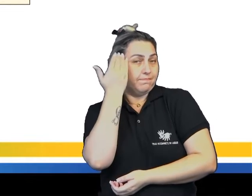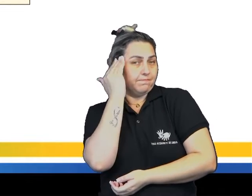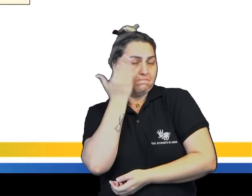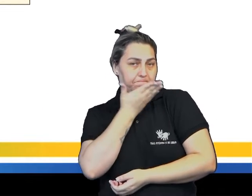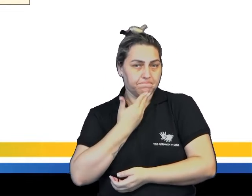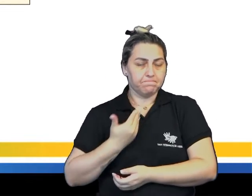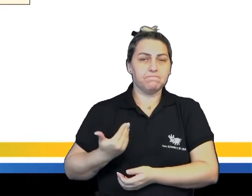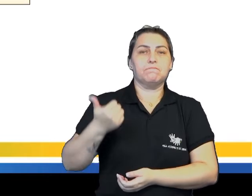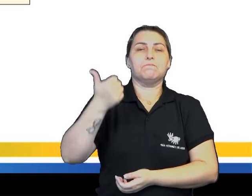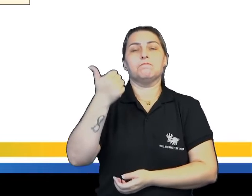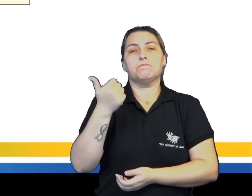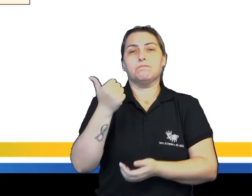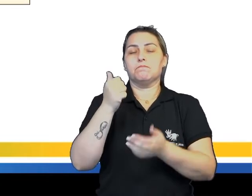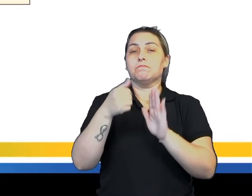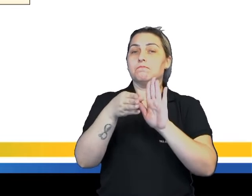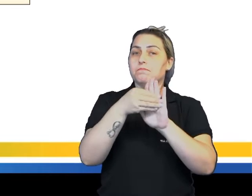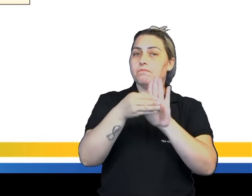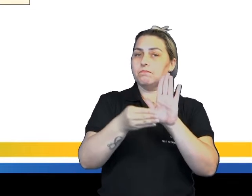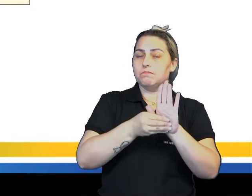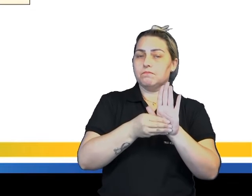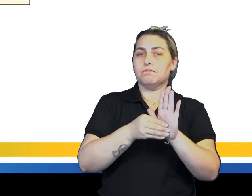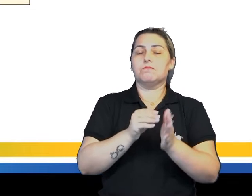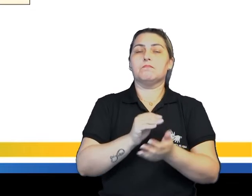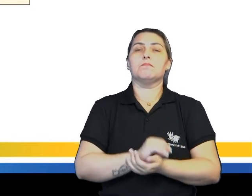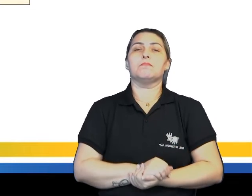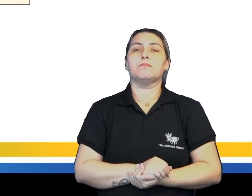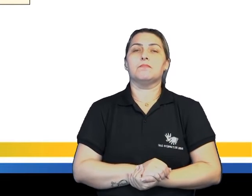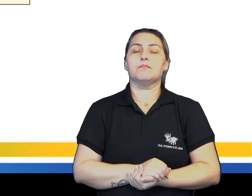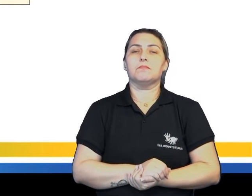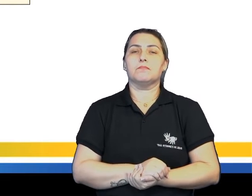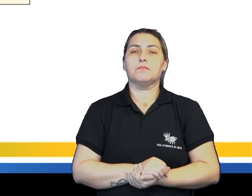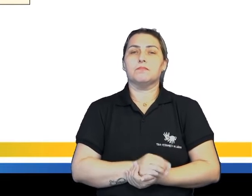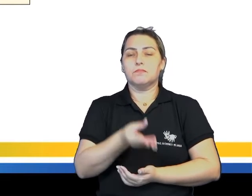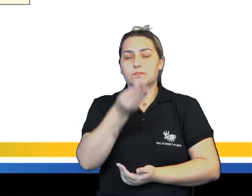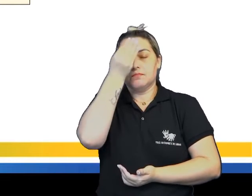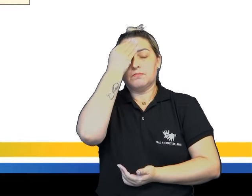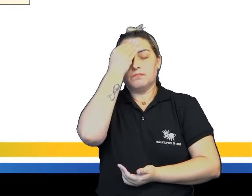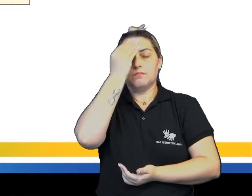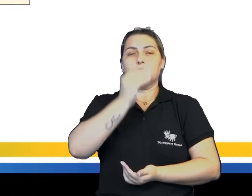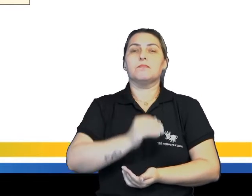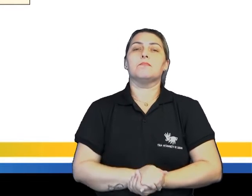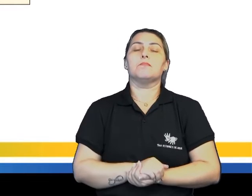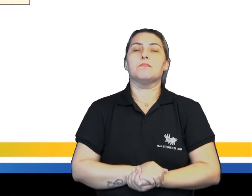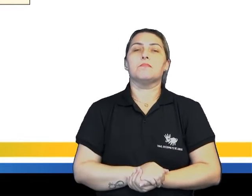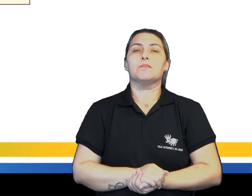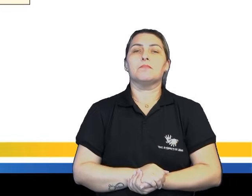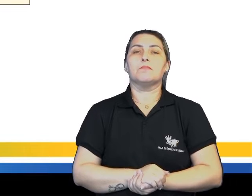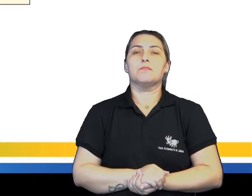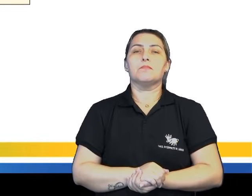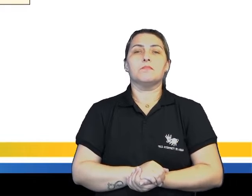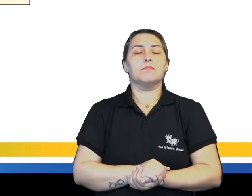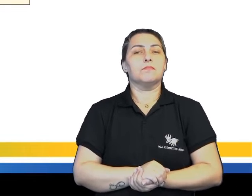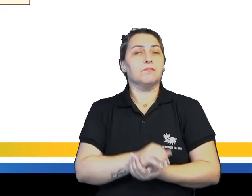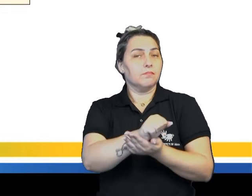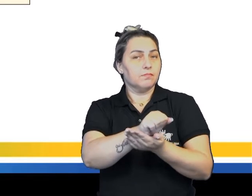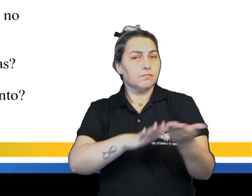fixar o nosso conteúdo, vamos